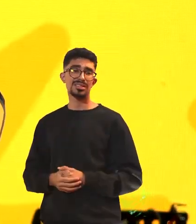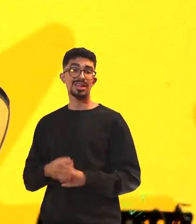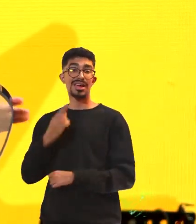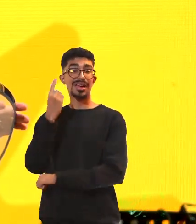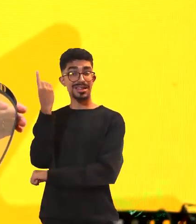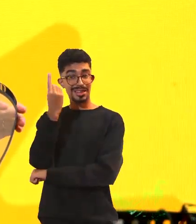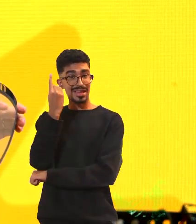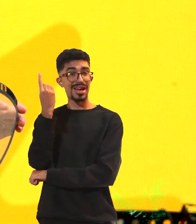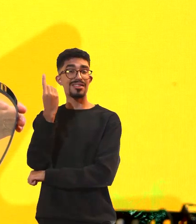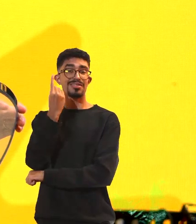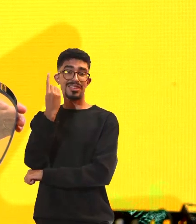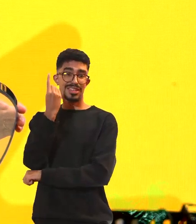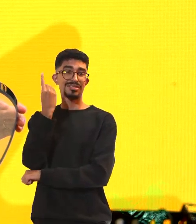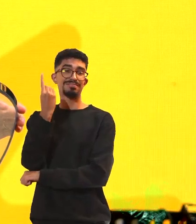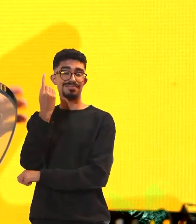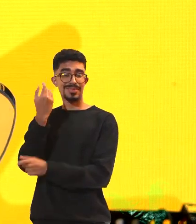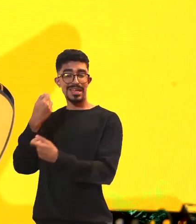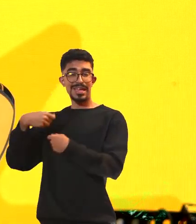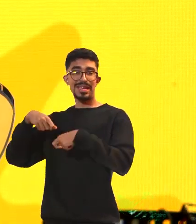Davi colheu os frutos do seu pecado.